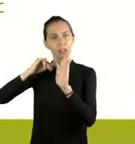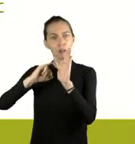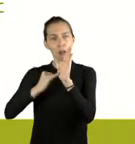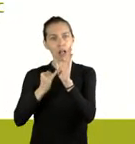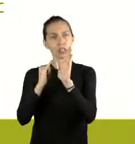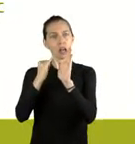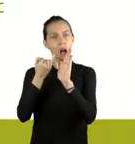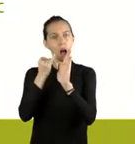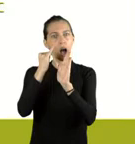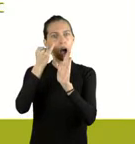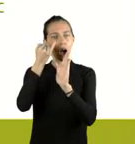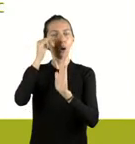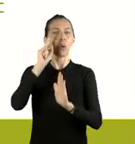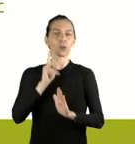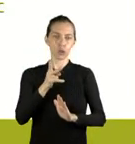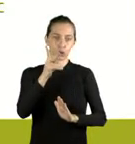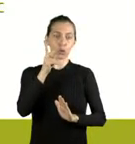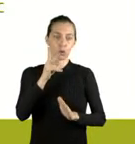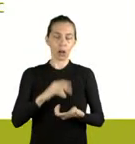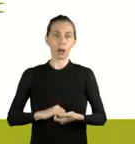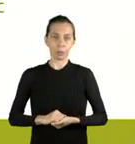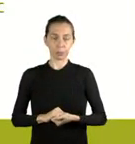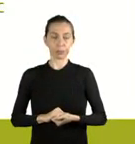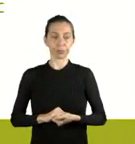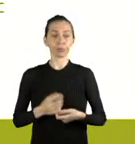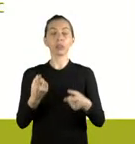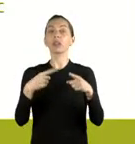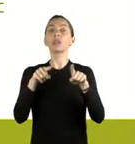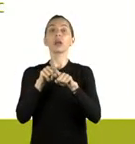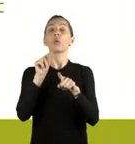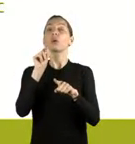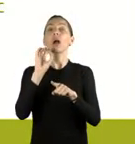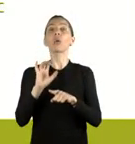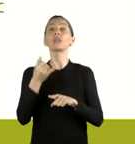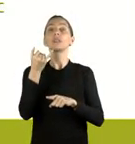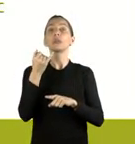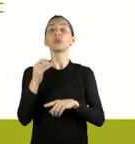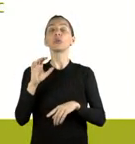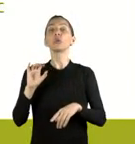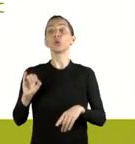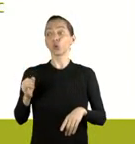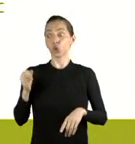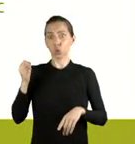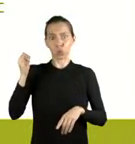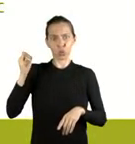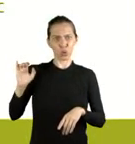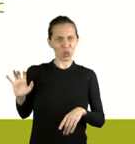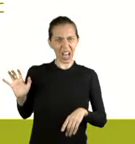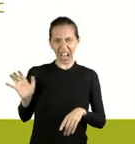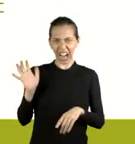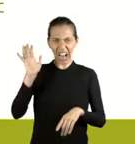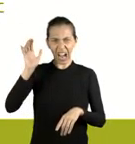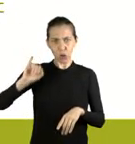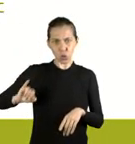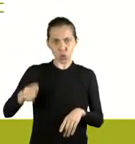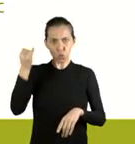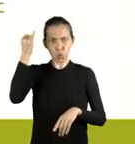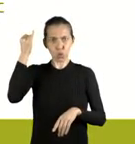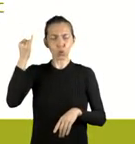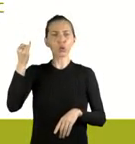só que isso dá uma diferença. Né? Então, o que tem acontecido? Juros altos e não está conseguindo controlar a inflação,